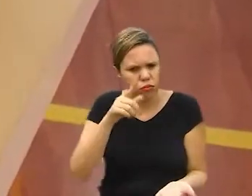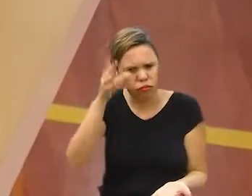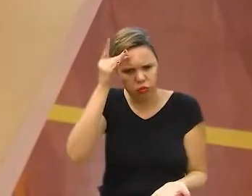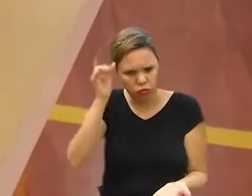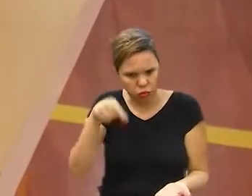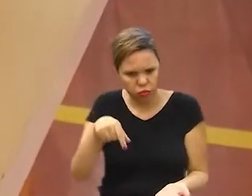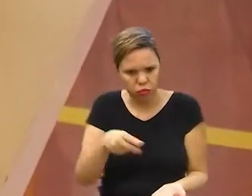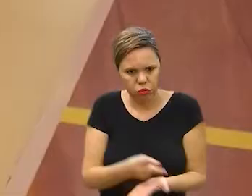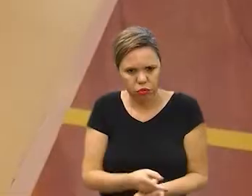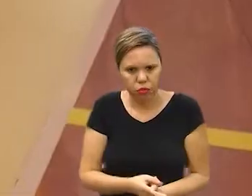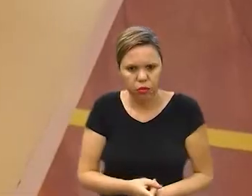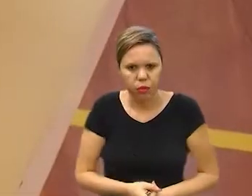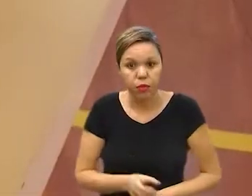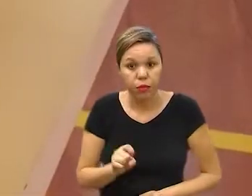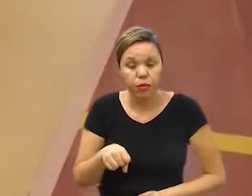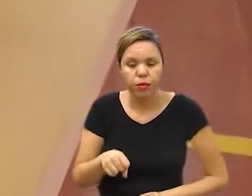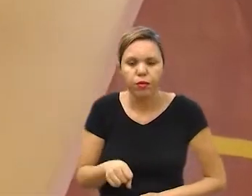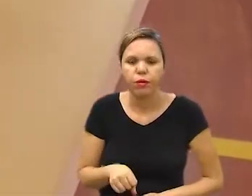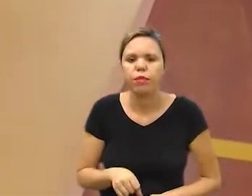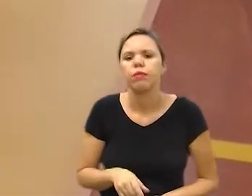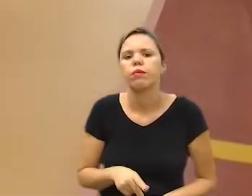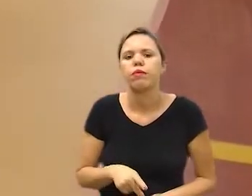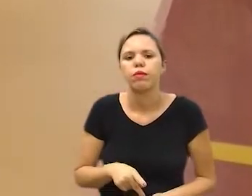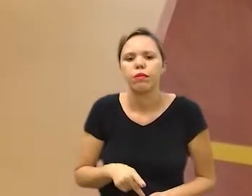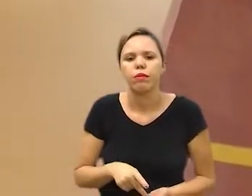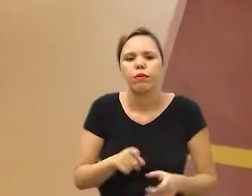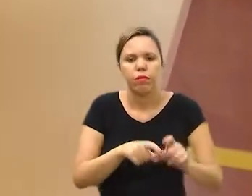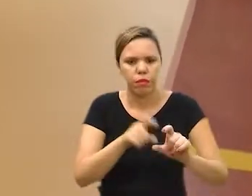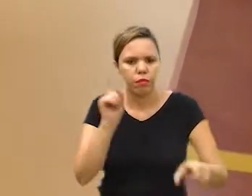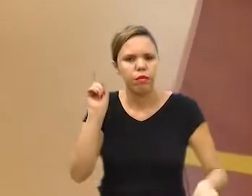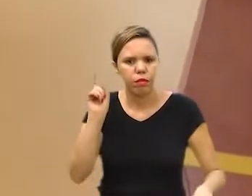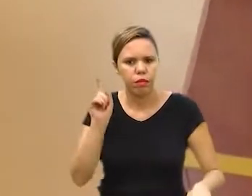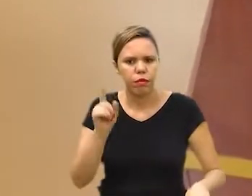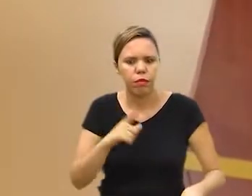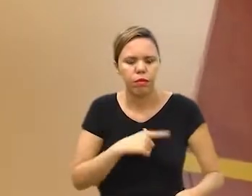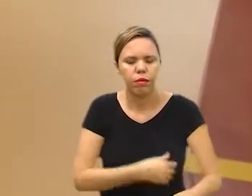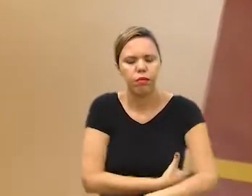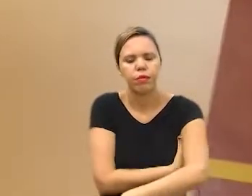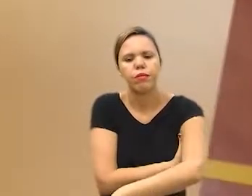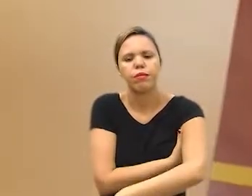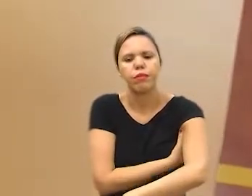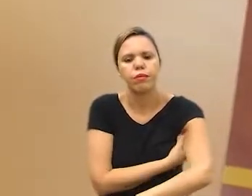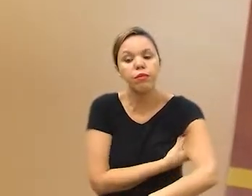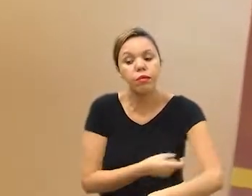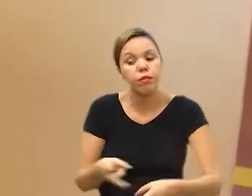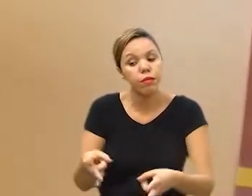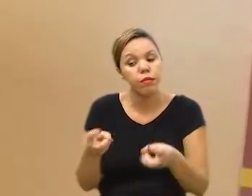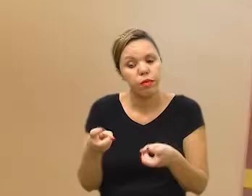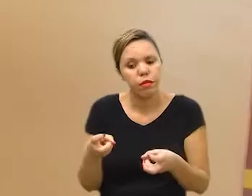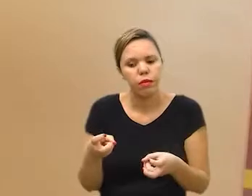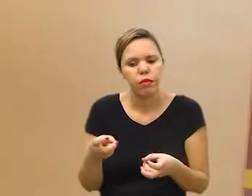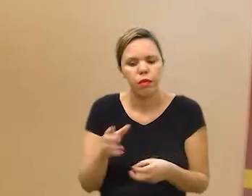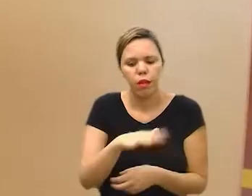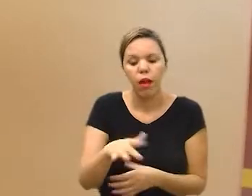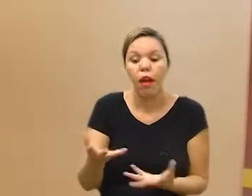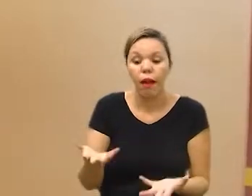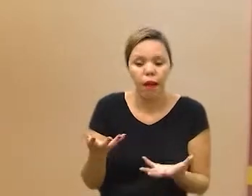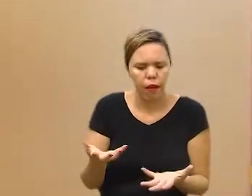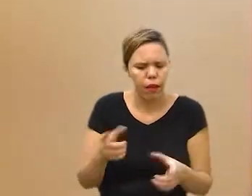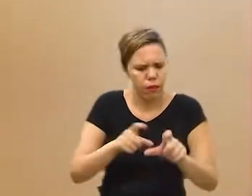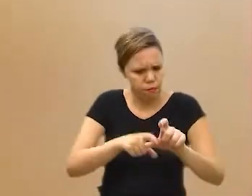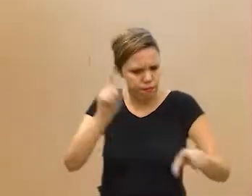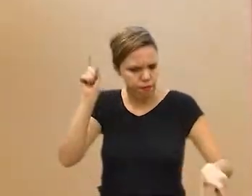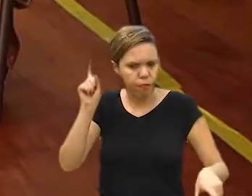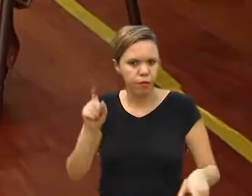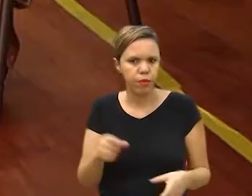isso mesmo? Exatamente. Essa autonomia, essa independência? Então, ela observou que a criança quer ser